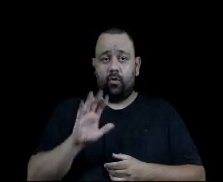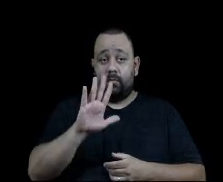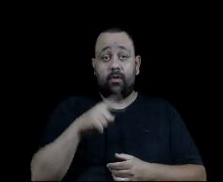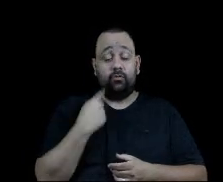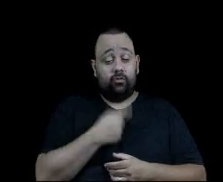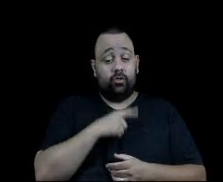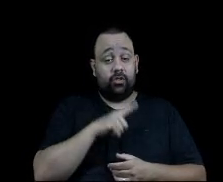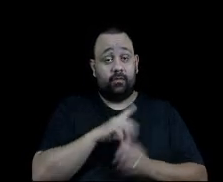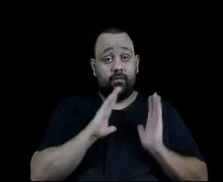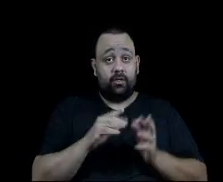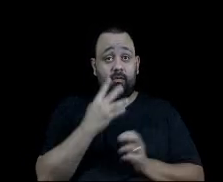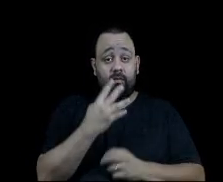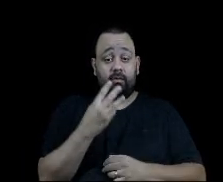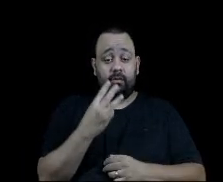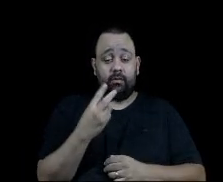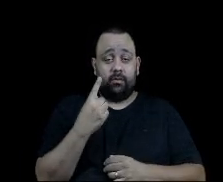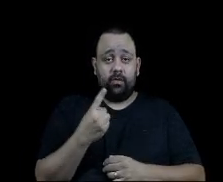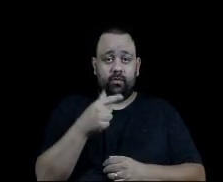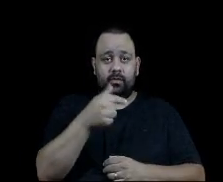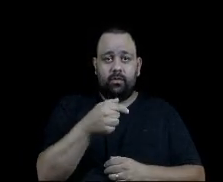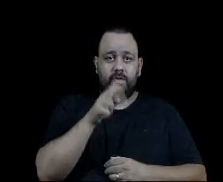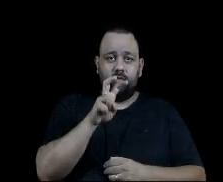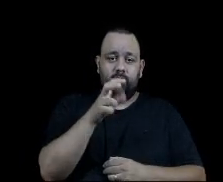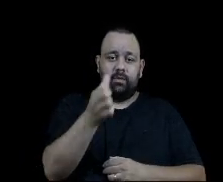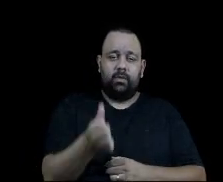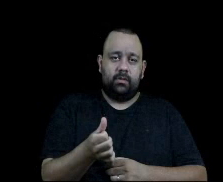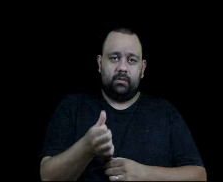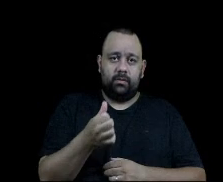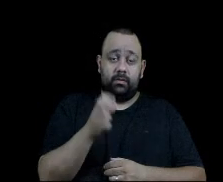359.629 na LDO, mas a gente teve